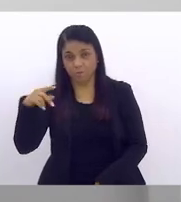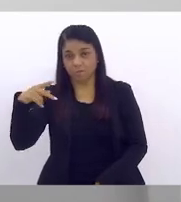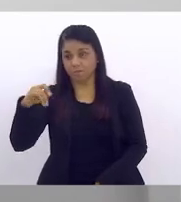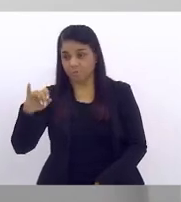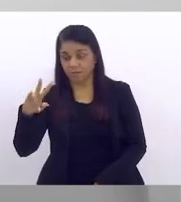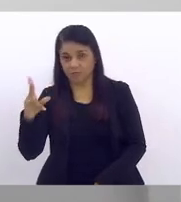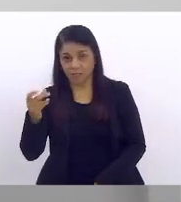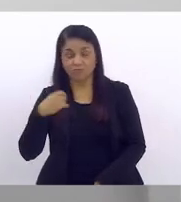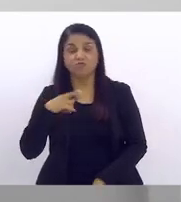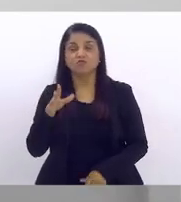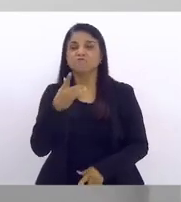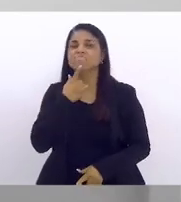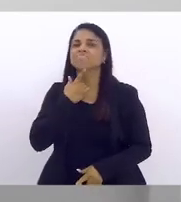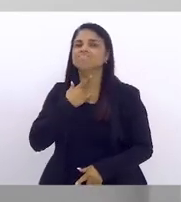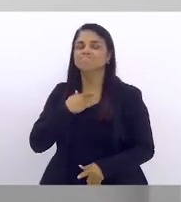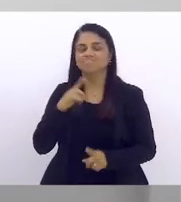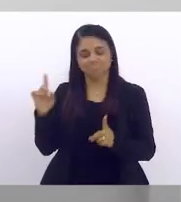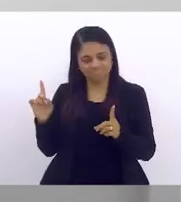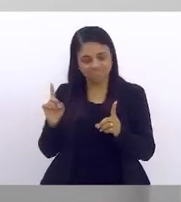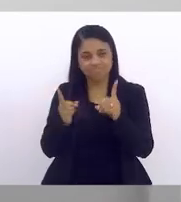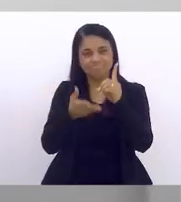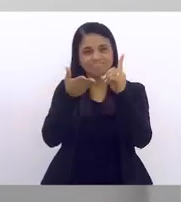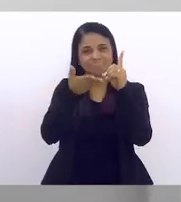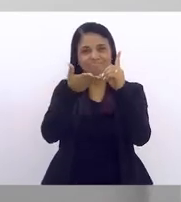ser doula e de